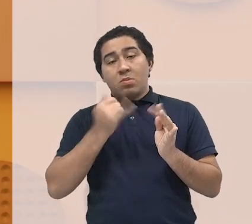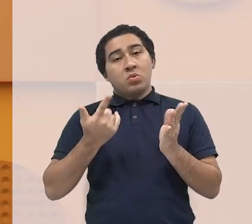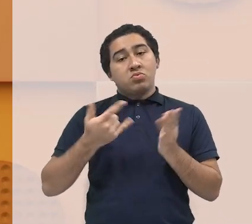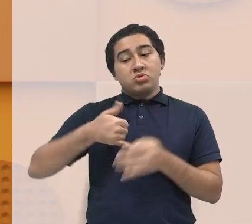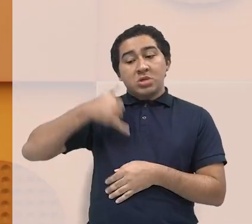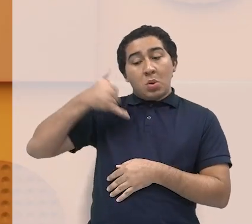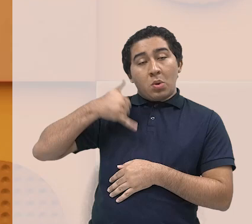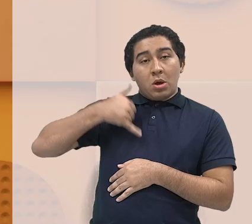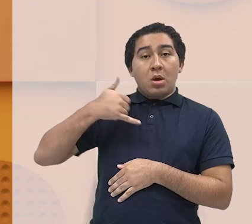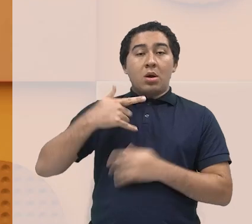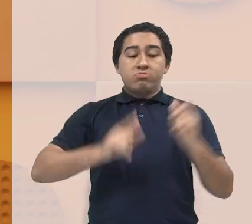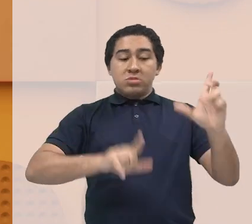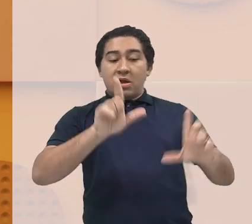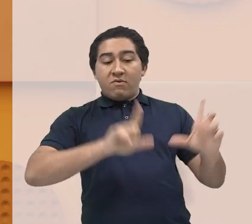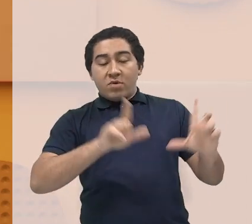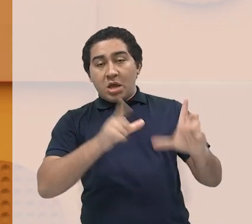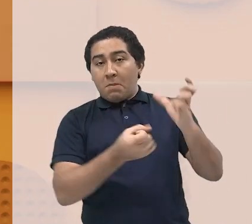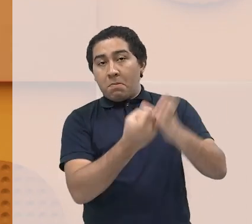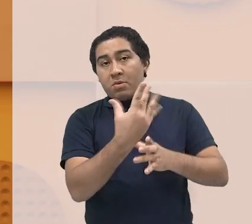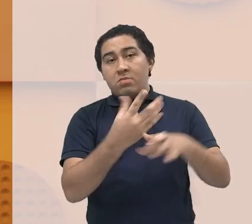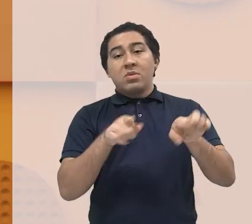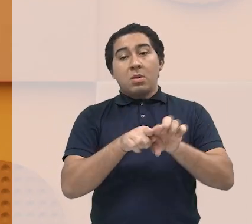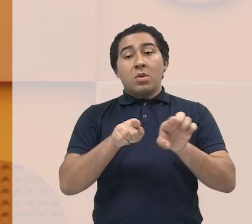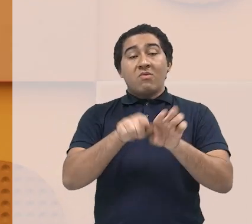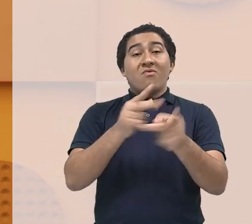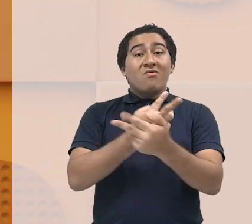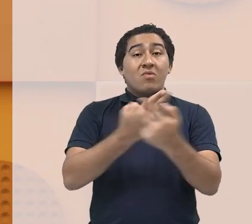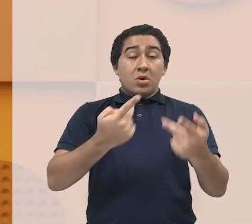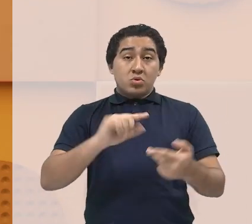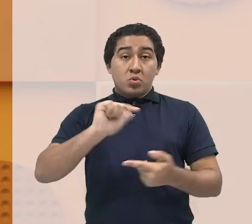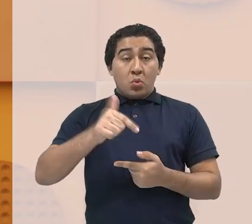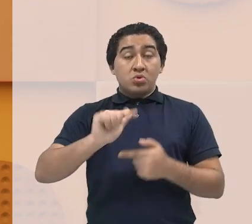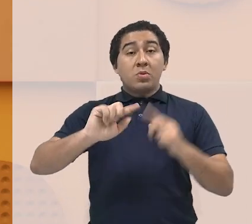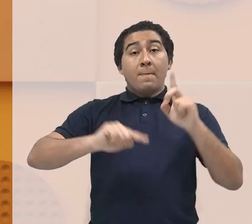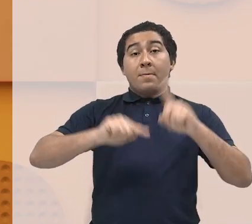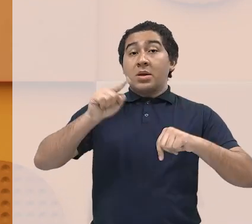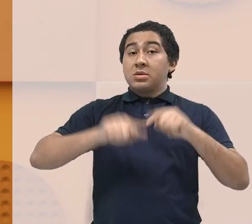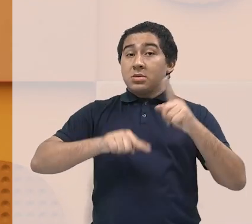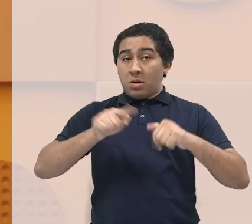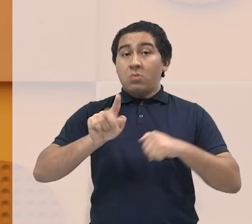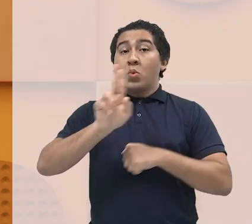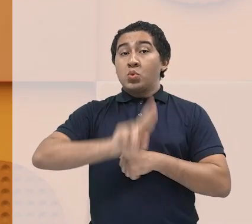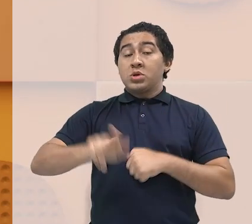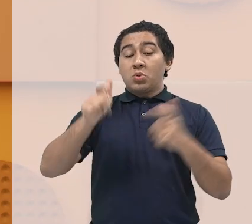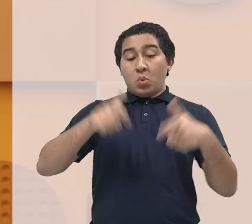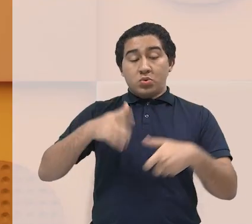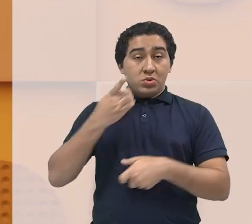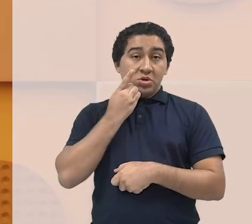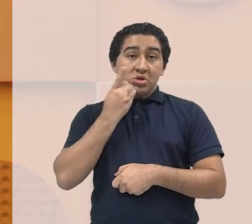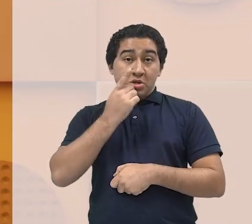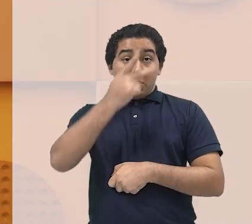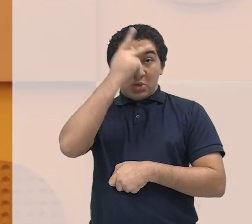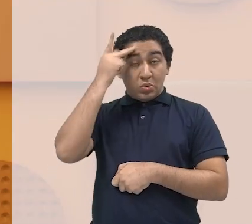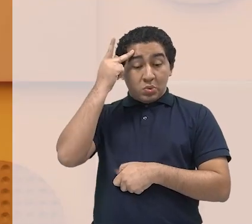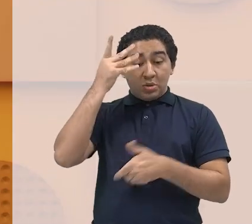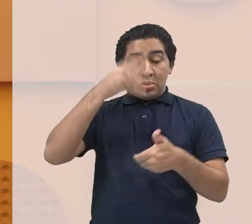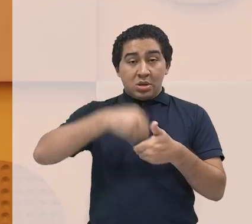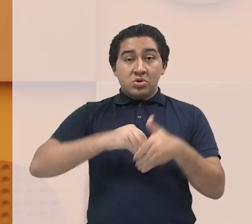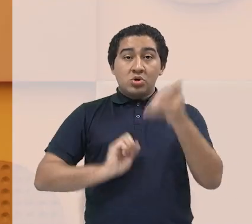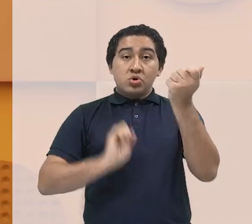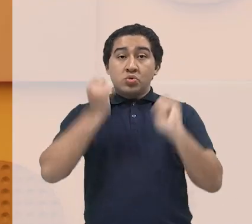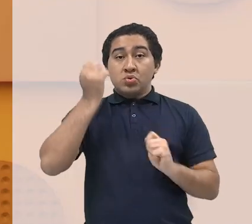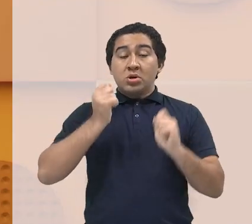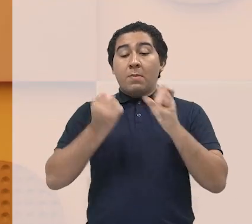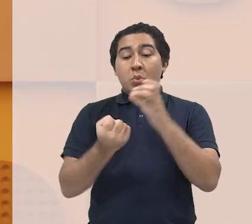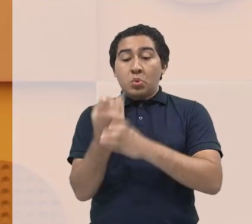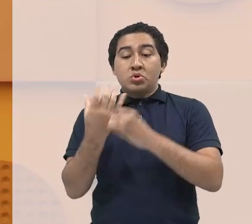celulares, de TVs e de diversos outros componentes eletrônicos que são utilizados no dia a dia dentro da indústria para a